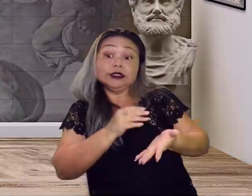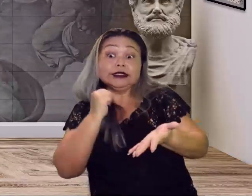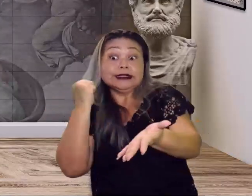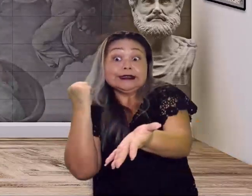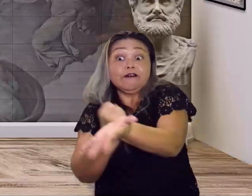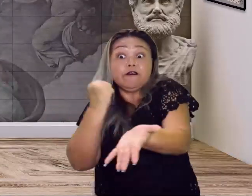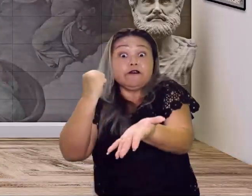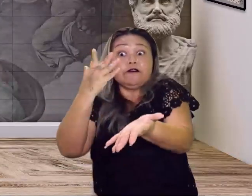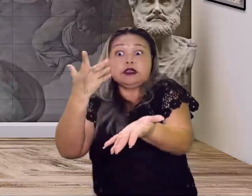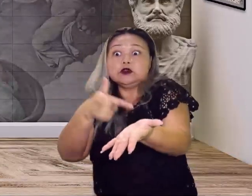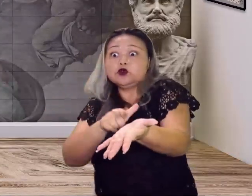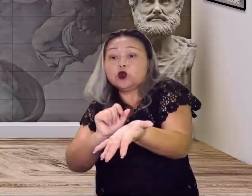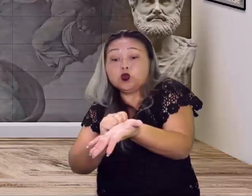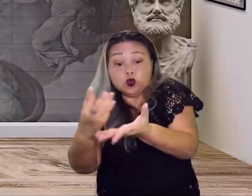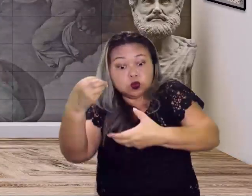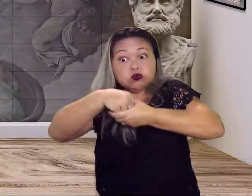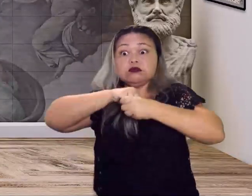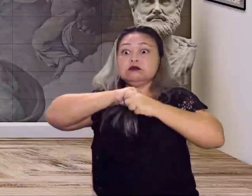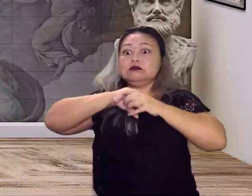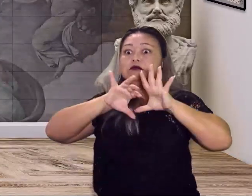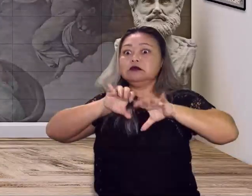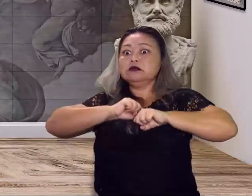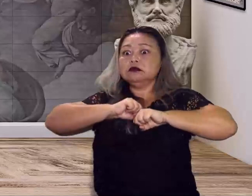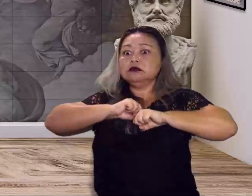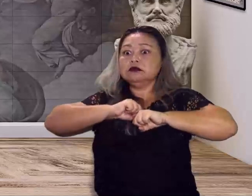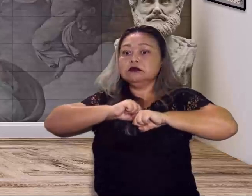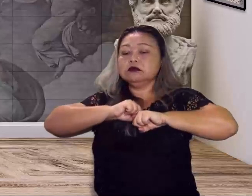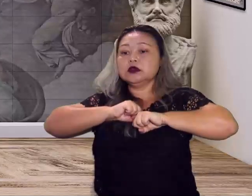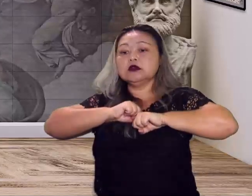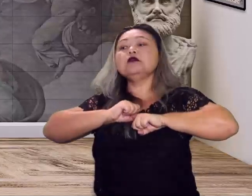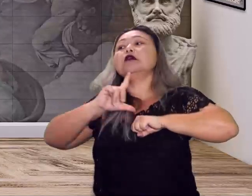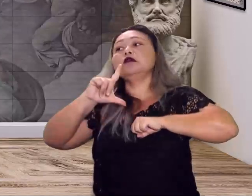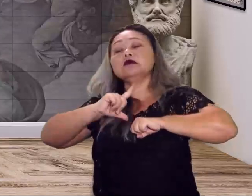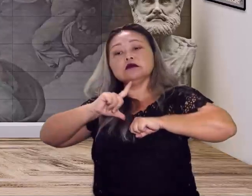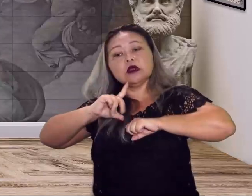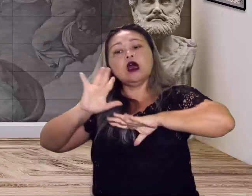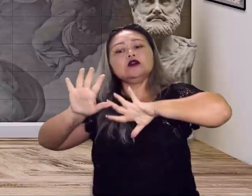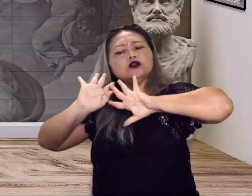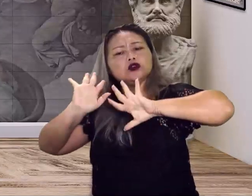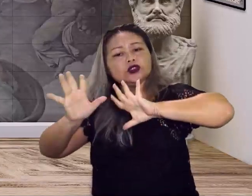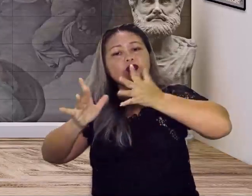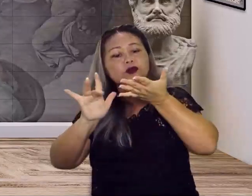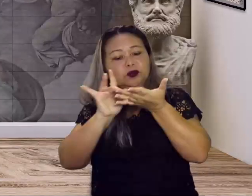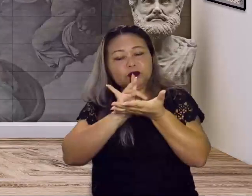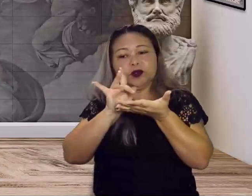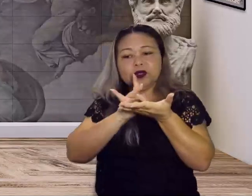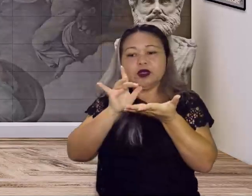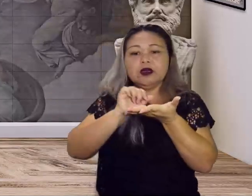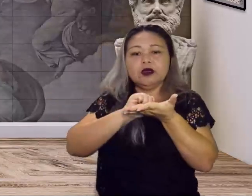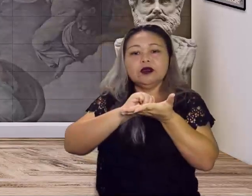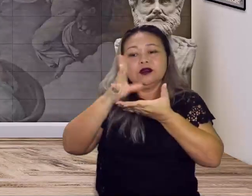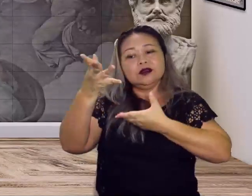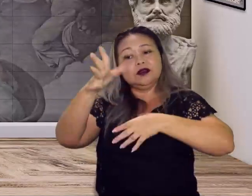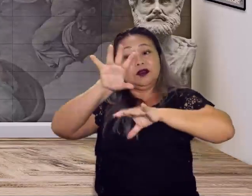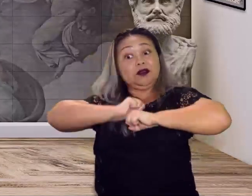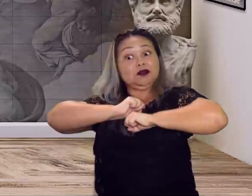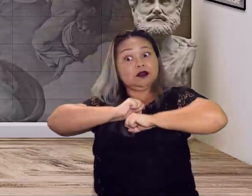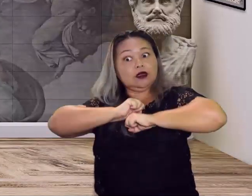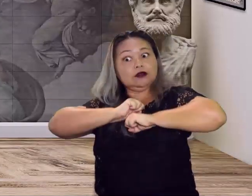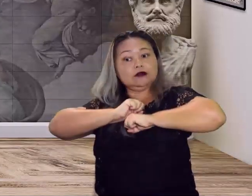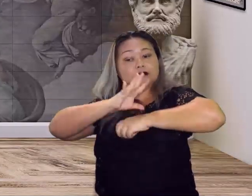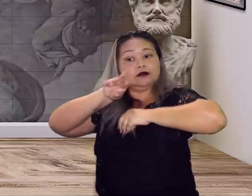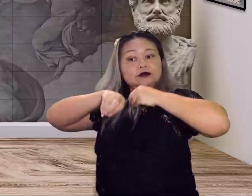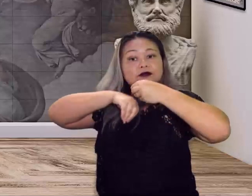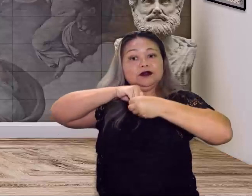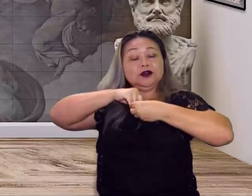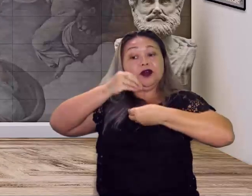que ele está inserido. Nós sofremos uma mutação com o celular, o aparelho está inserido em nós.